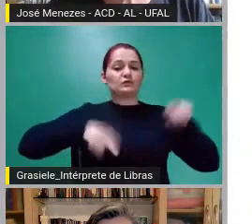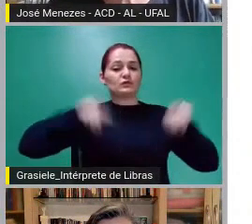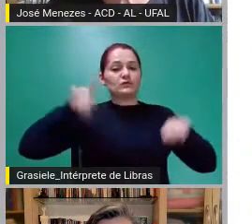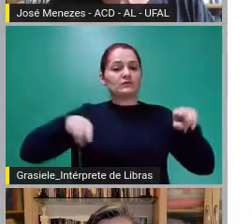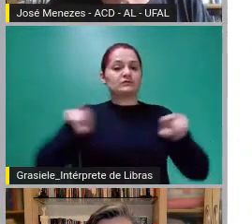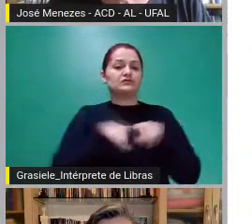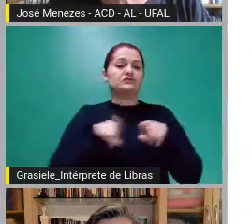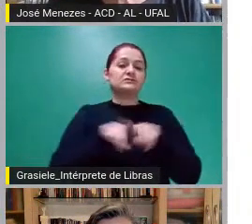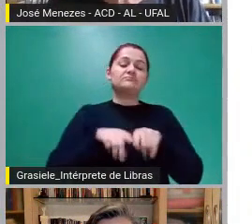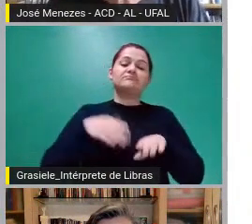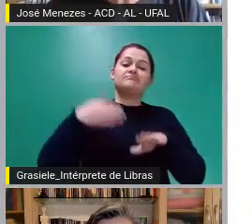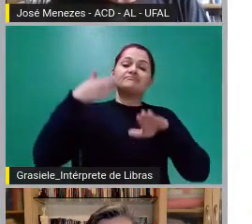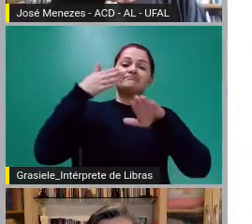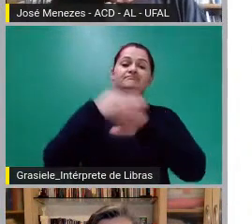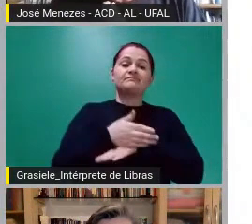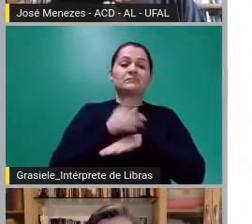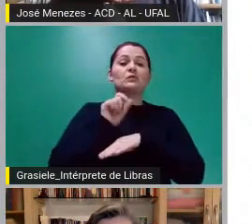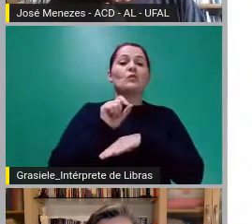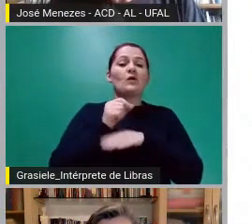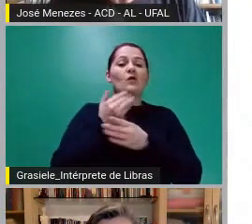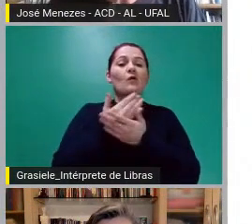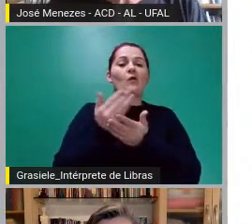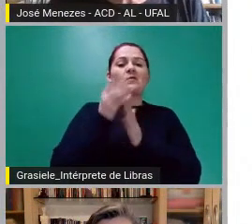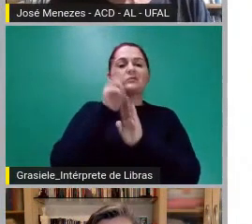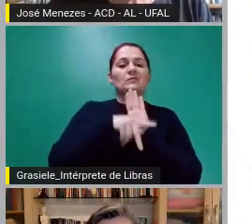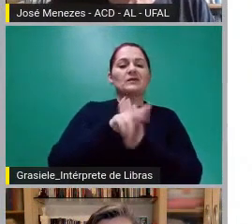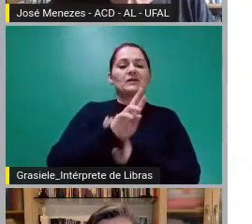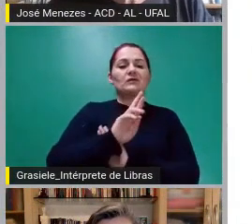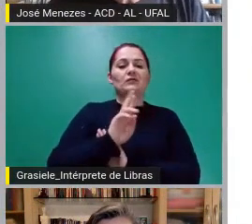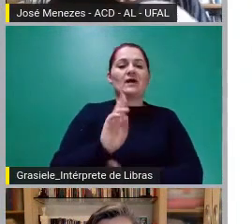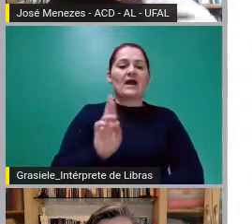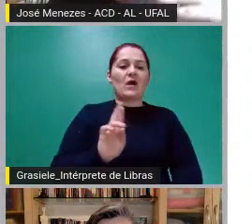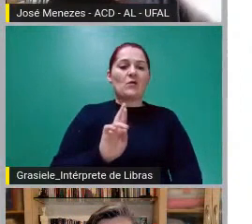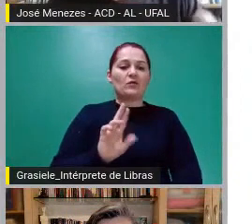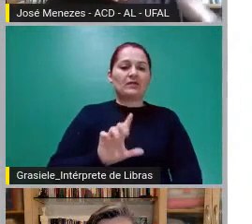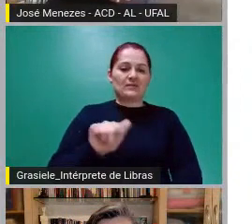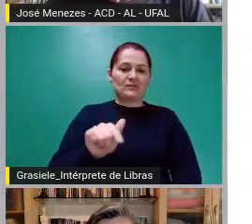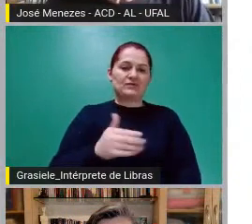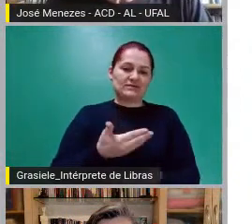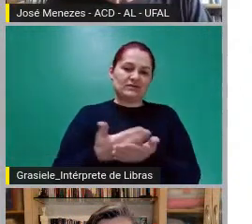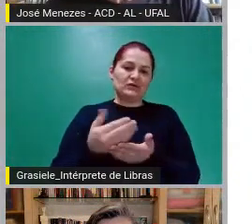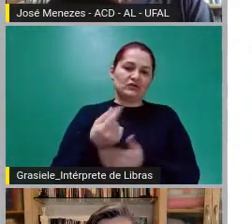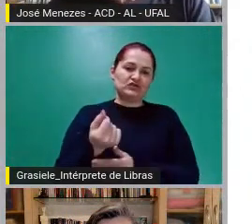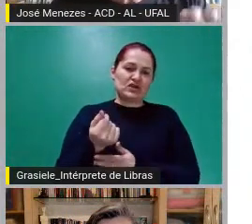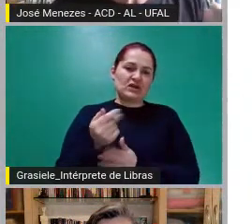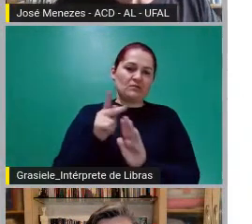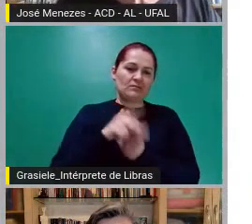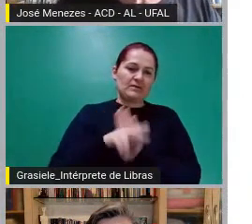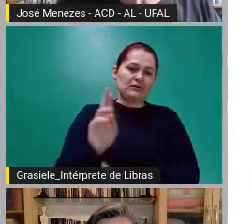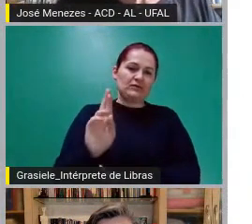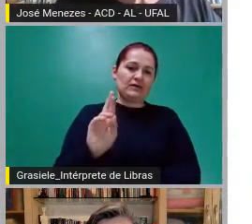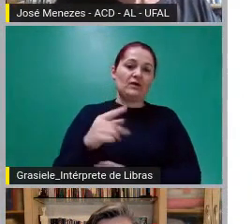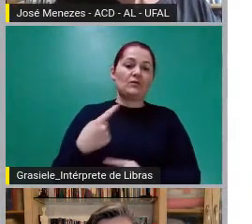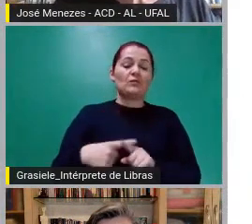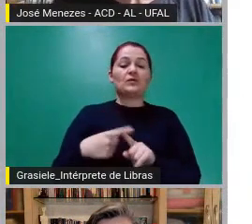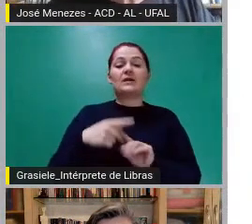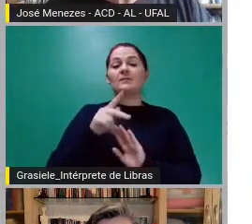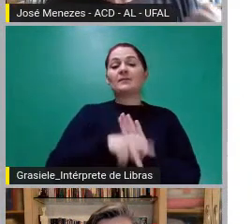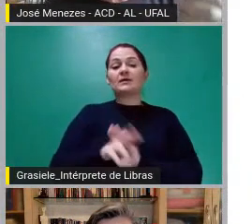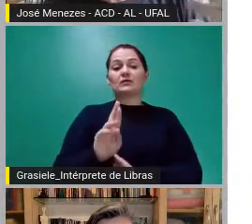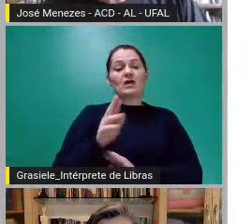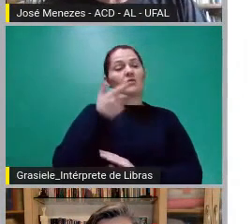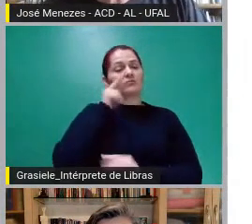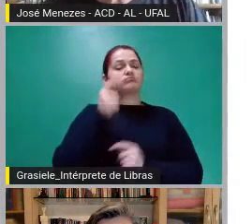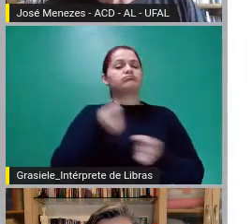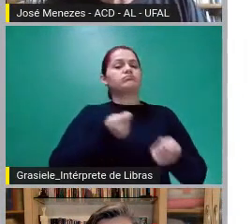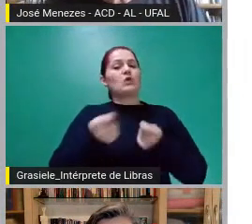na lógica do plano real. Porque o plano real, ele consegue controlar a inflação, mas